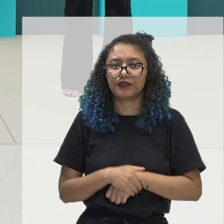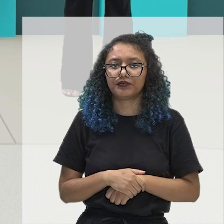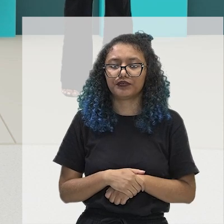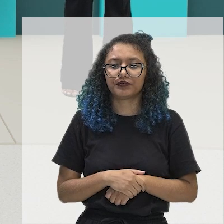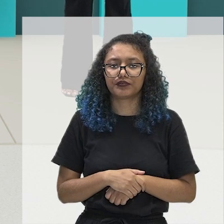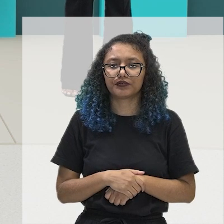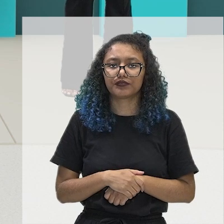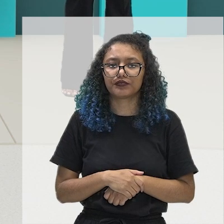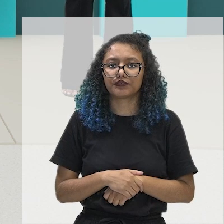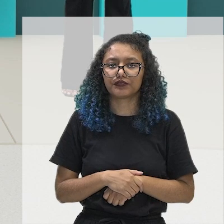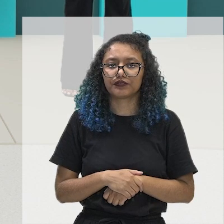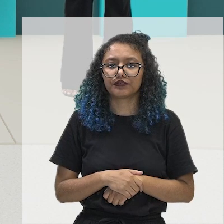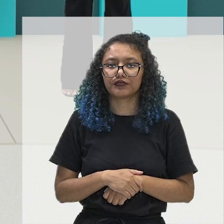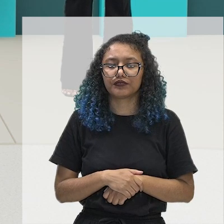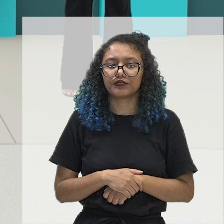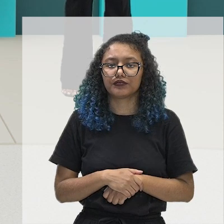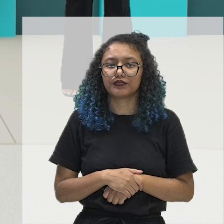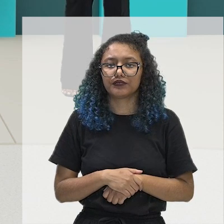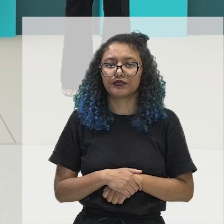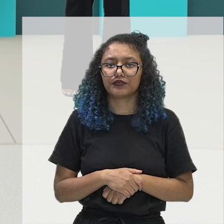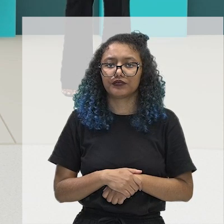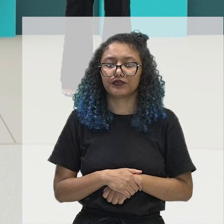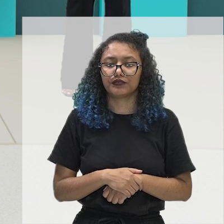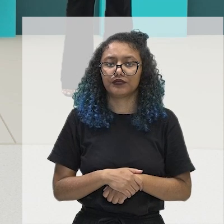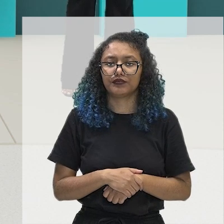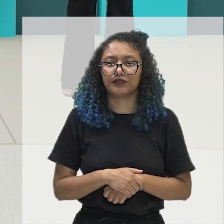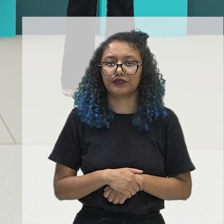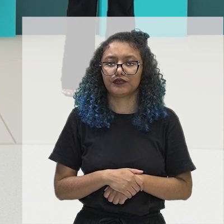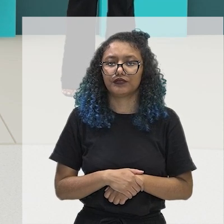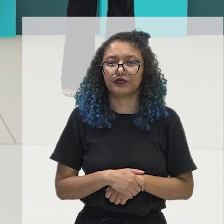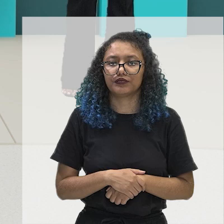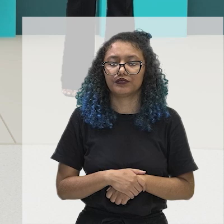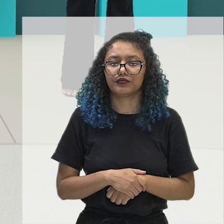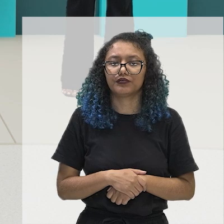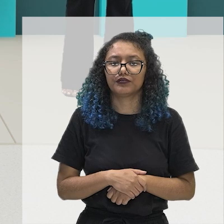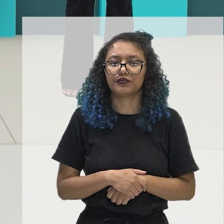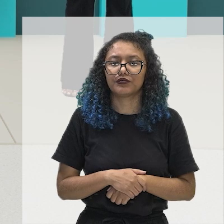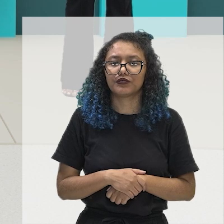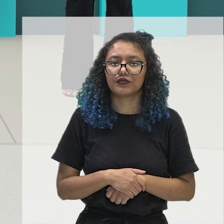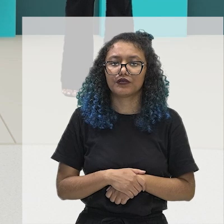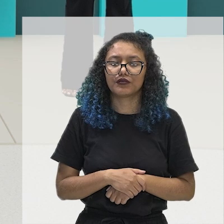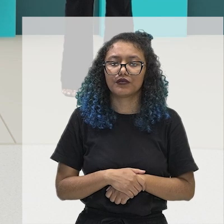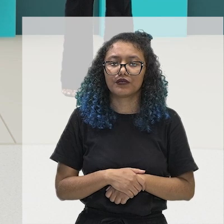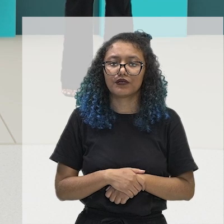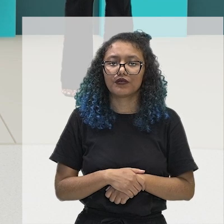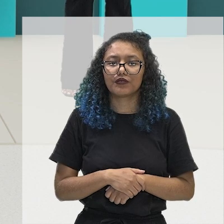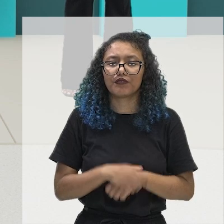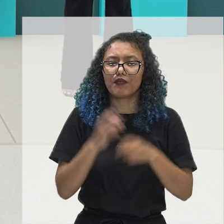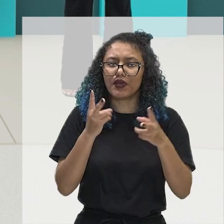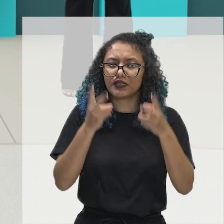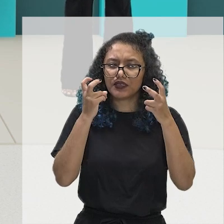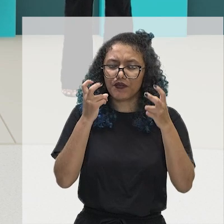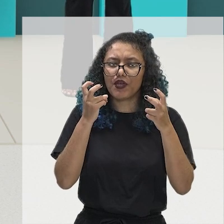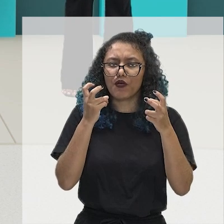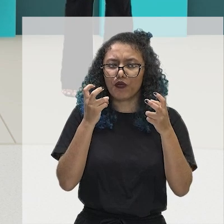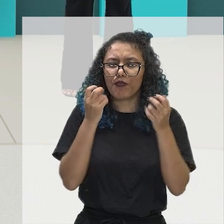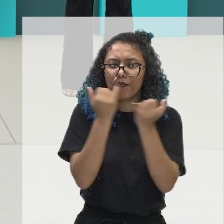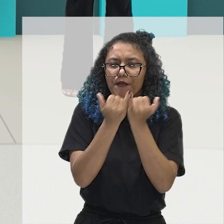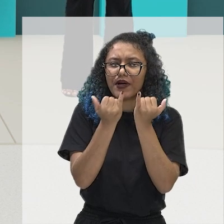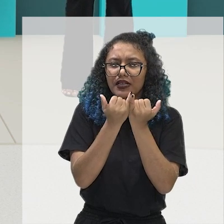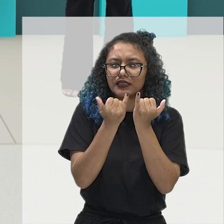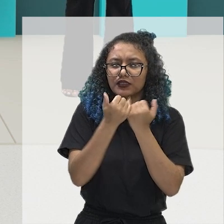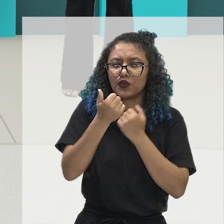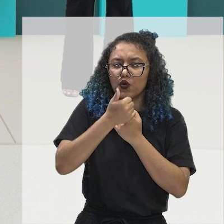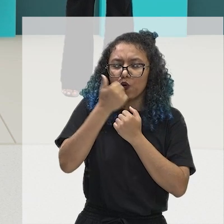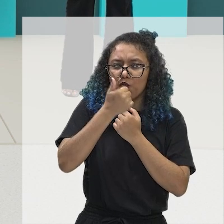travel. Eu vou viajar. I'm going to travel. Então, substituiu. Viram que ficou parecido ali com o primeiro.